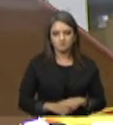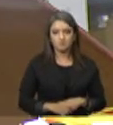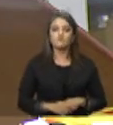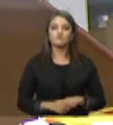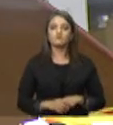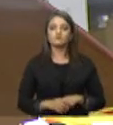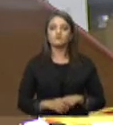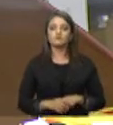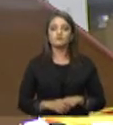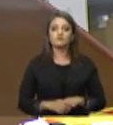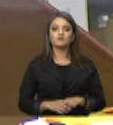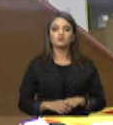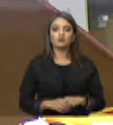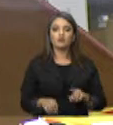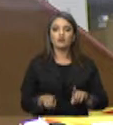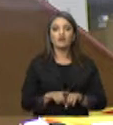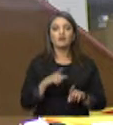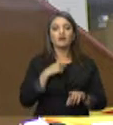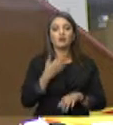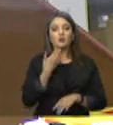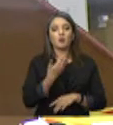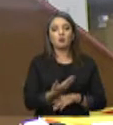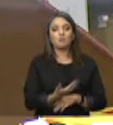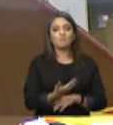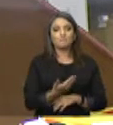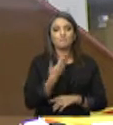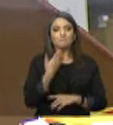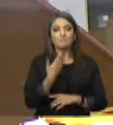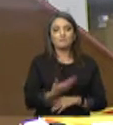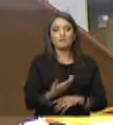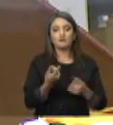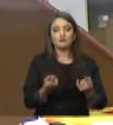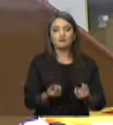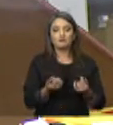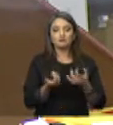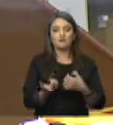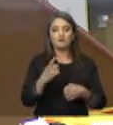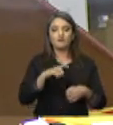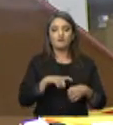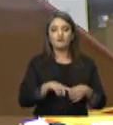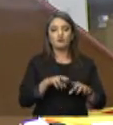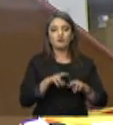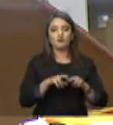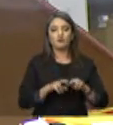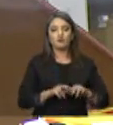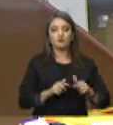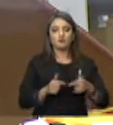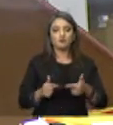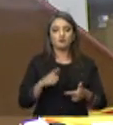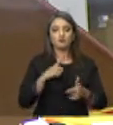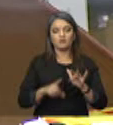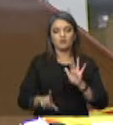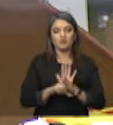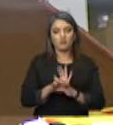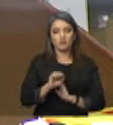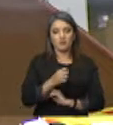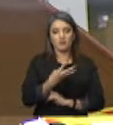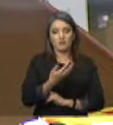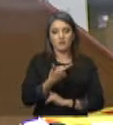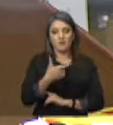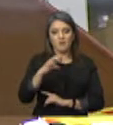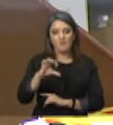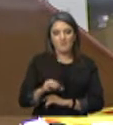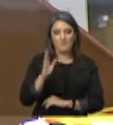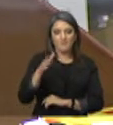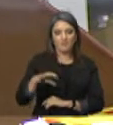1021 a pretensão de ressarcimento do erário do dano ao erário em razão de Conduta dolosa descrita na lei